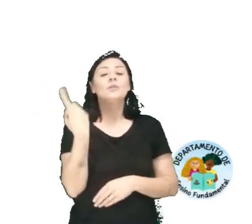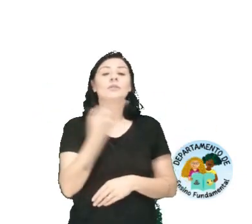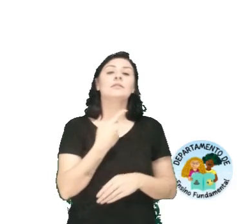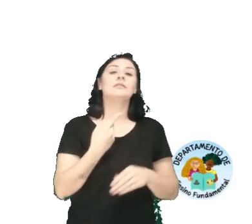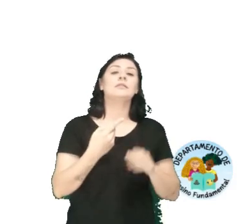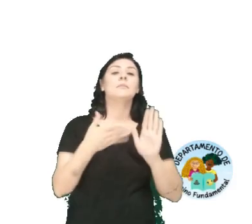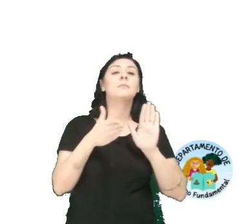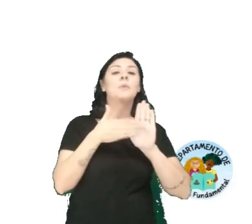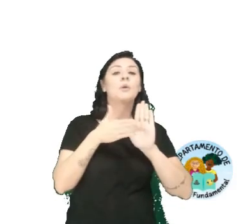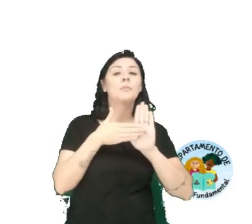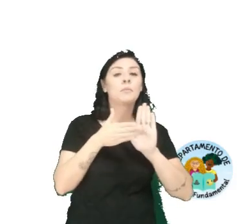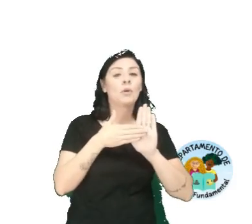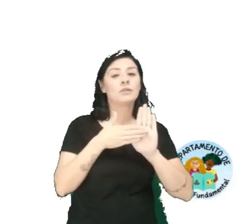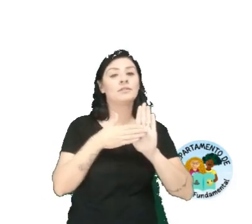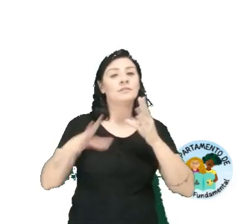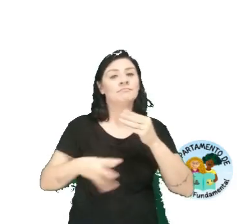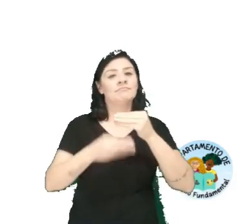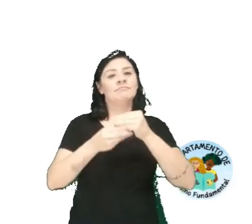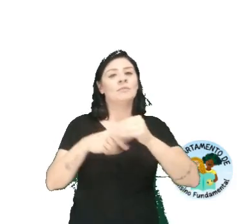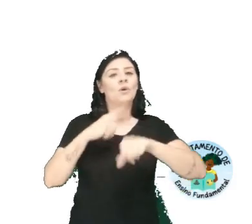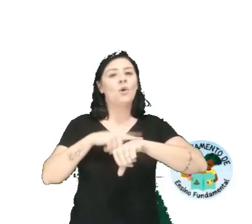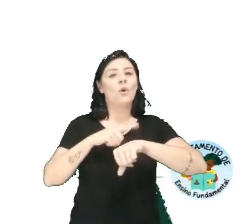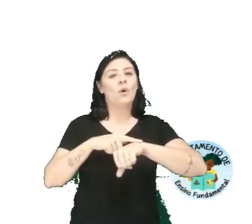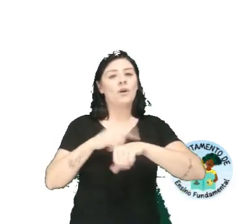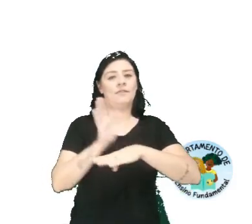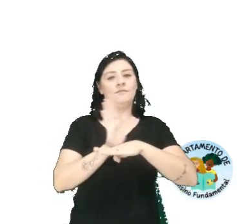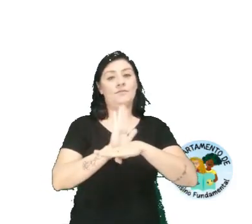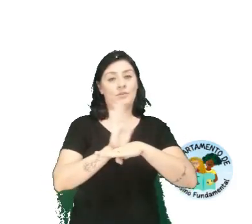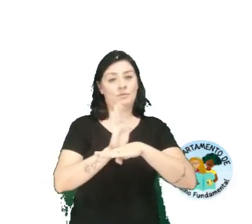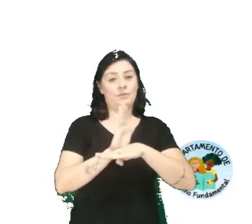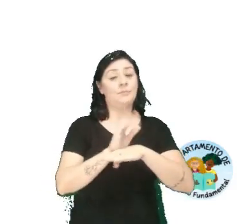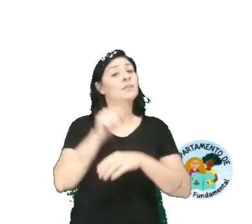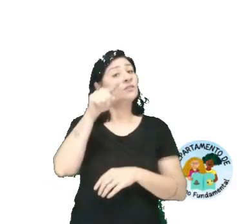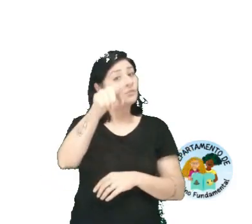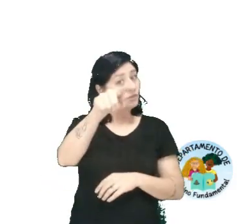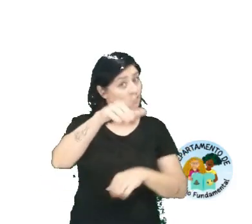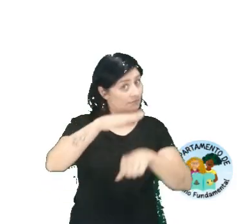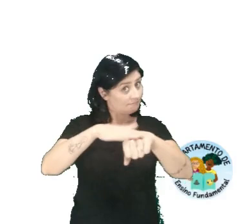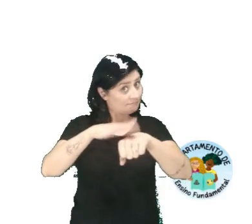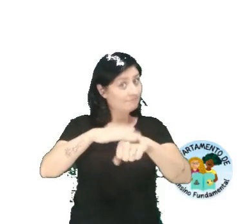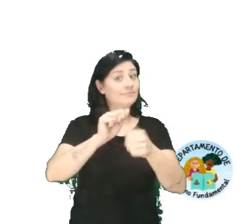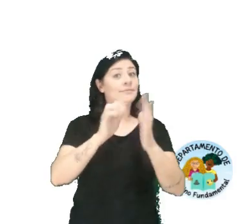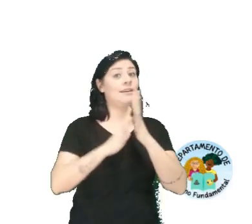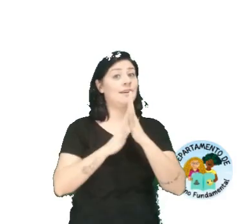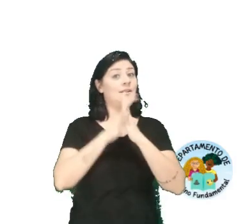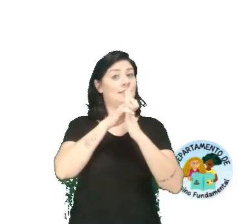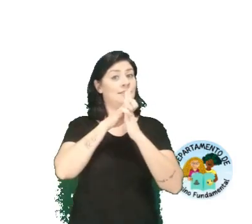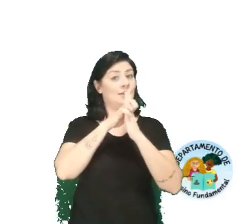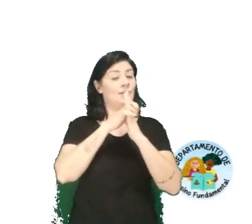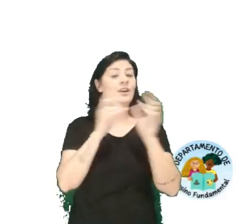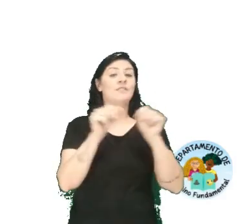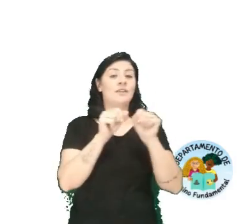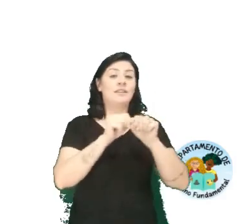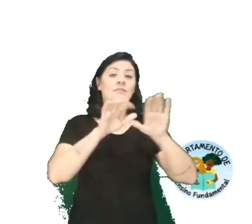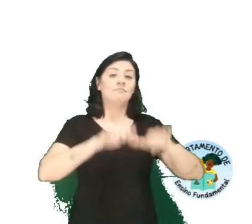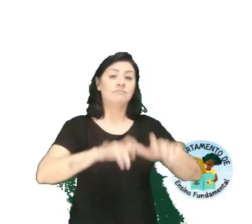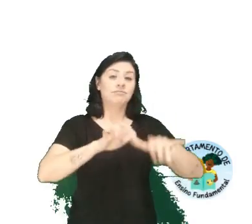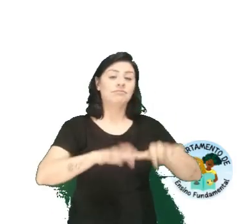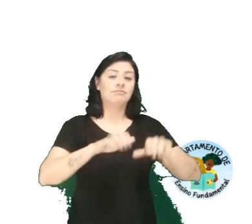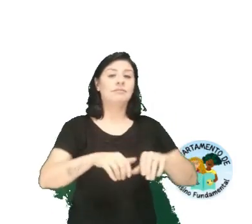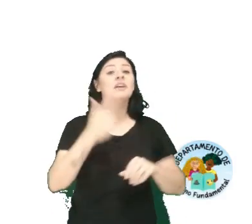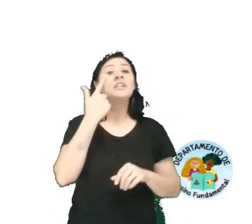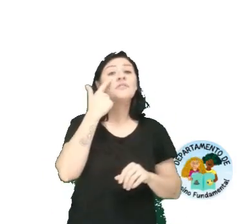complementação da carga horária deste vídeo? Né? Então, vocês vão elaborar um plano de aula utilizando o modelo disponível no Class. Né?